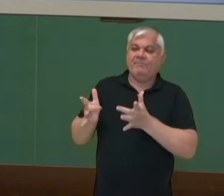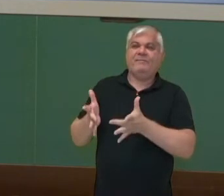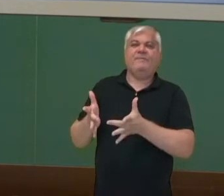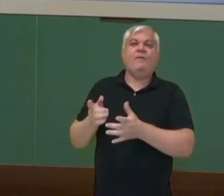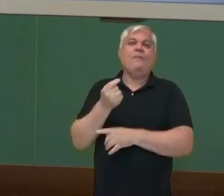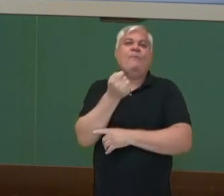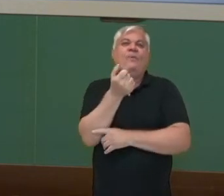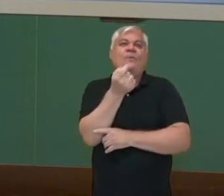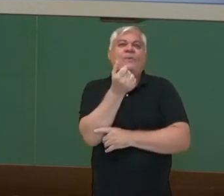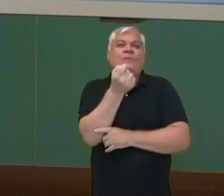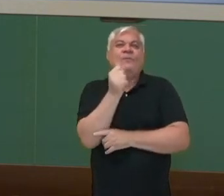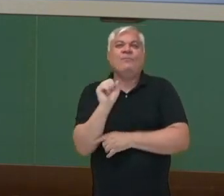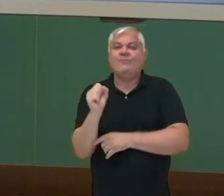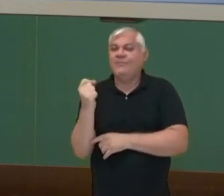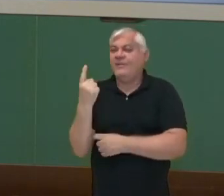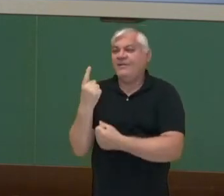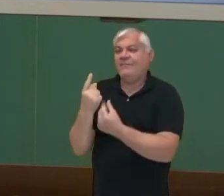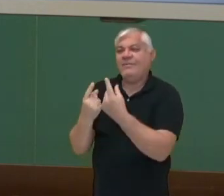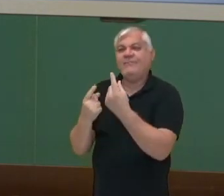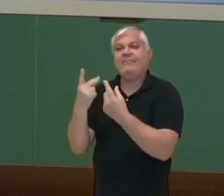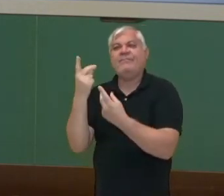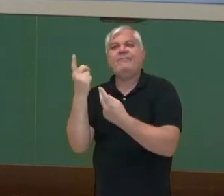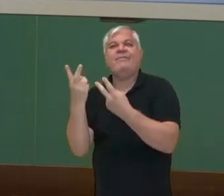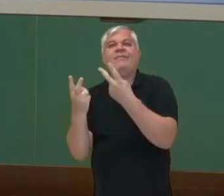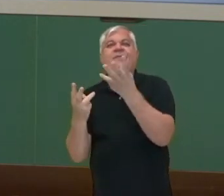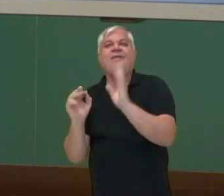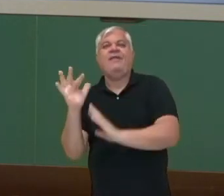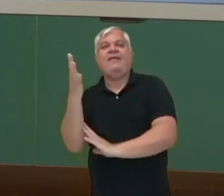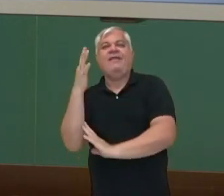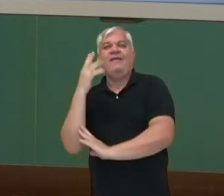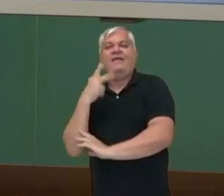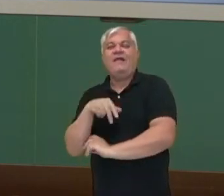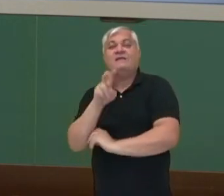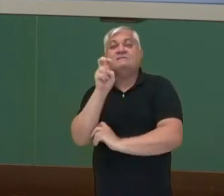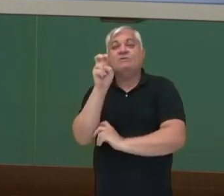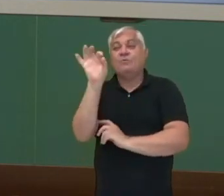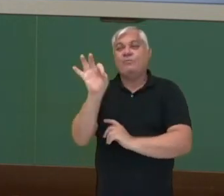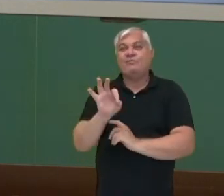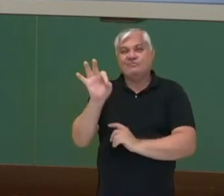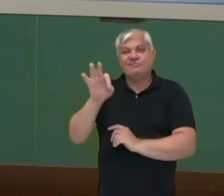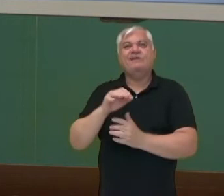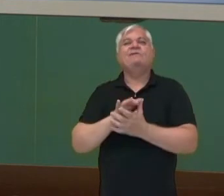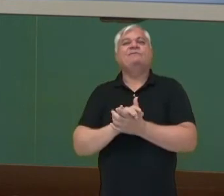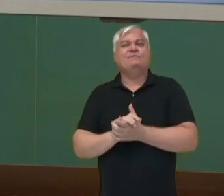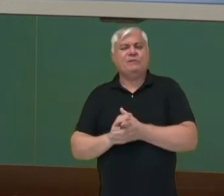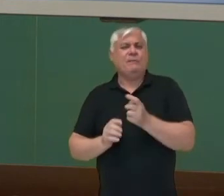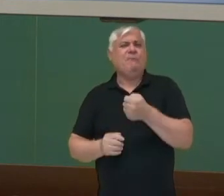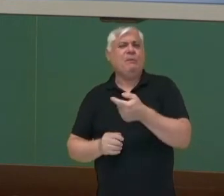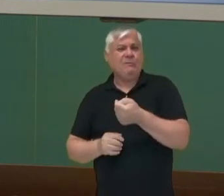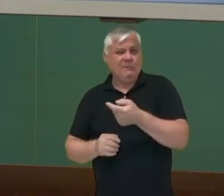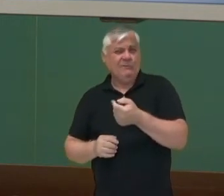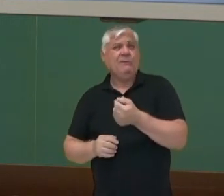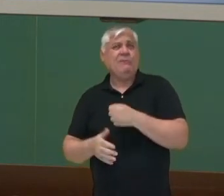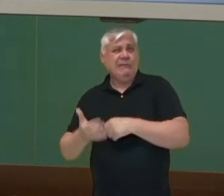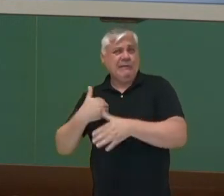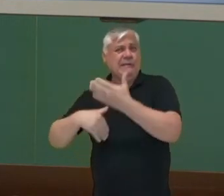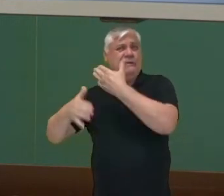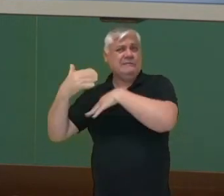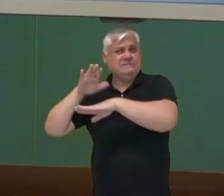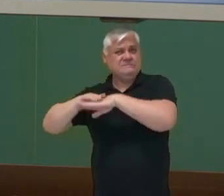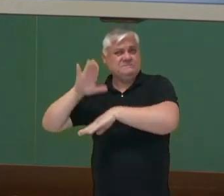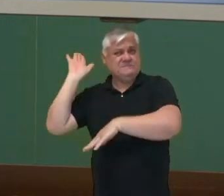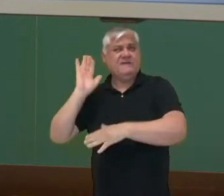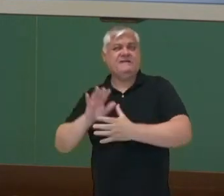né, remanescentes ali, alguns resquícios, menos de 5%, é muito pouco do que ela tinha